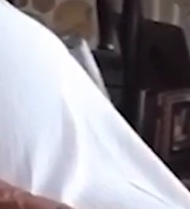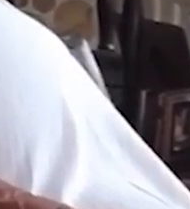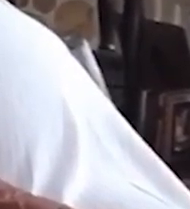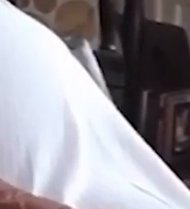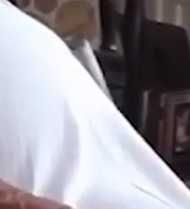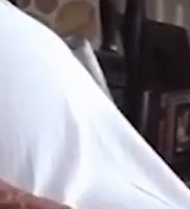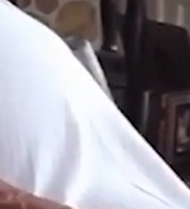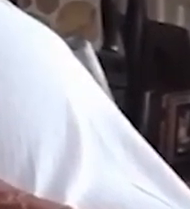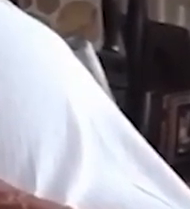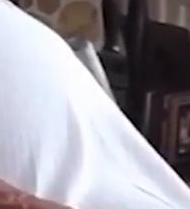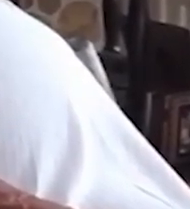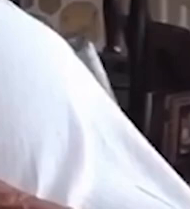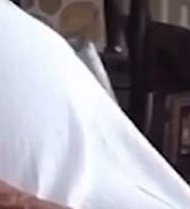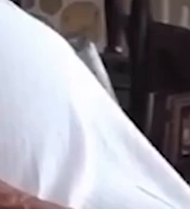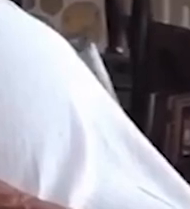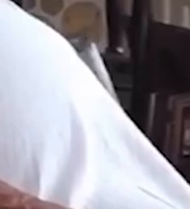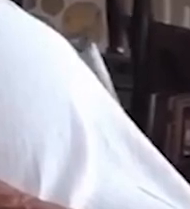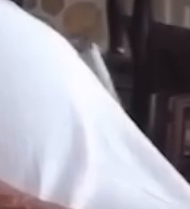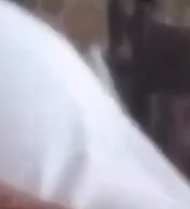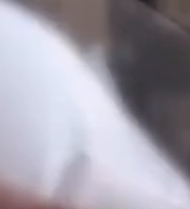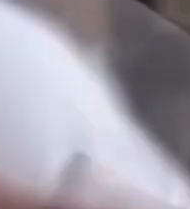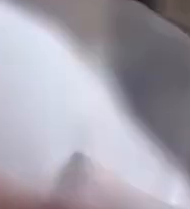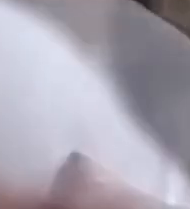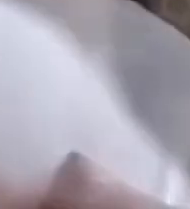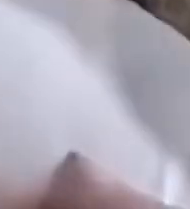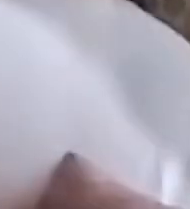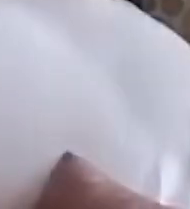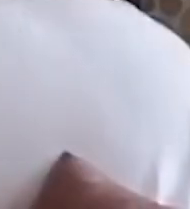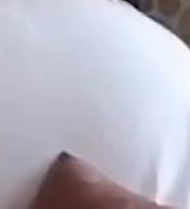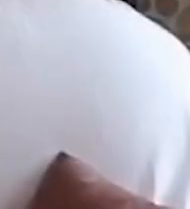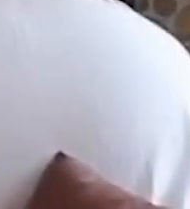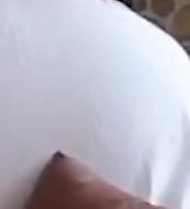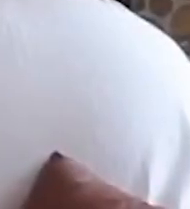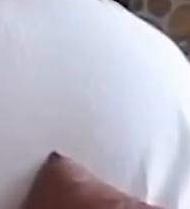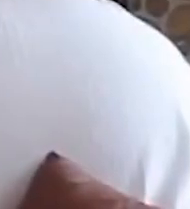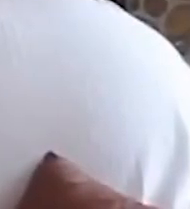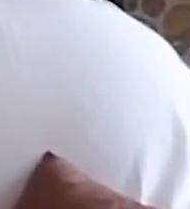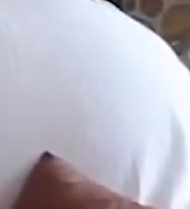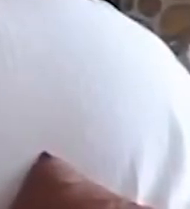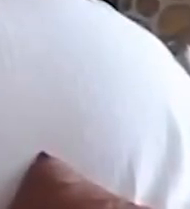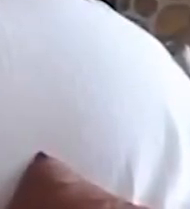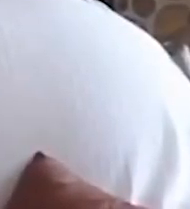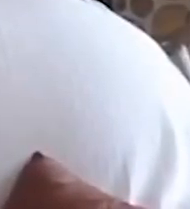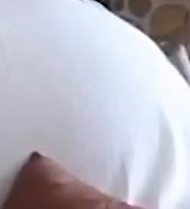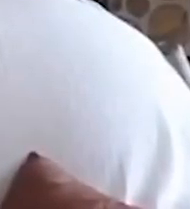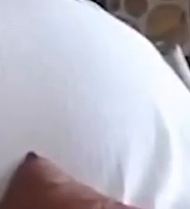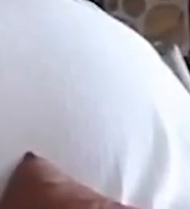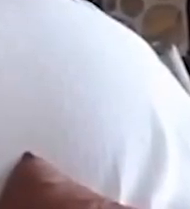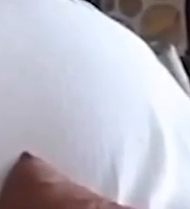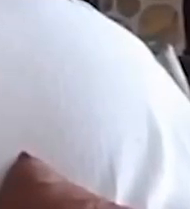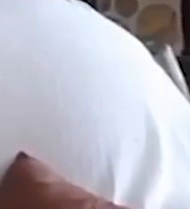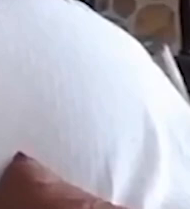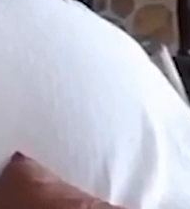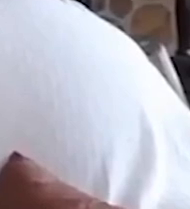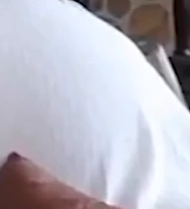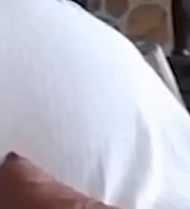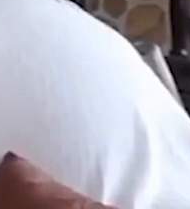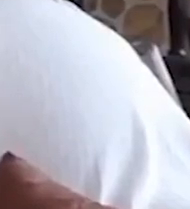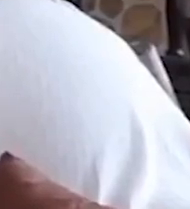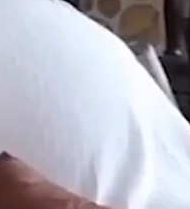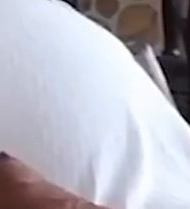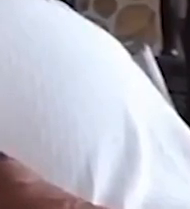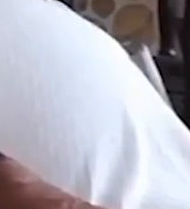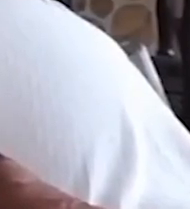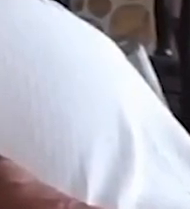um dos pioneiros da renovação carismática. Nós éramos, assim, hostilizados.